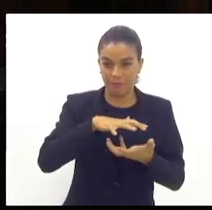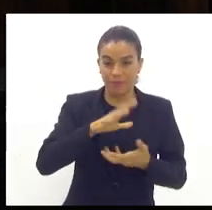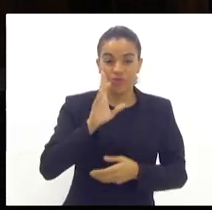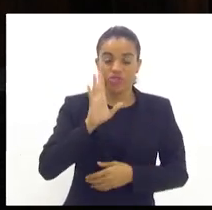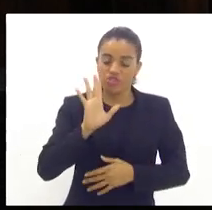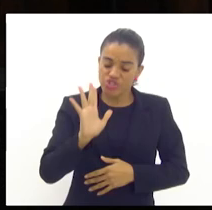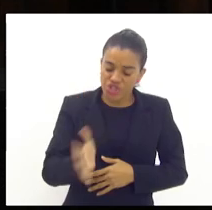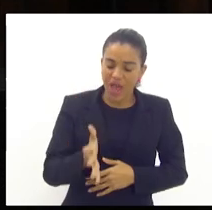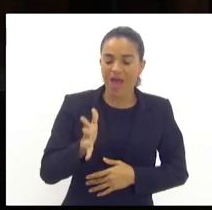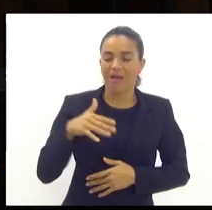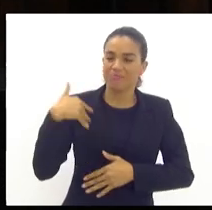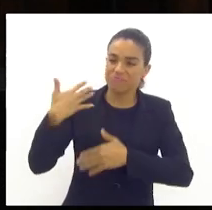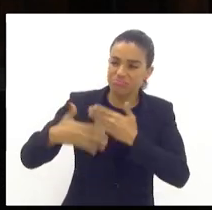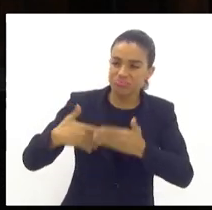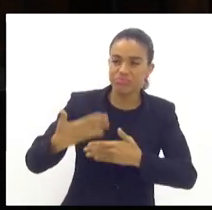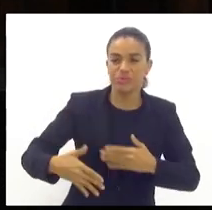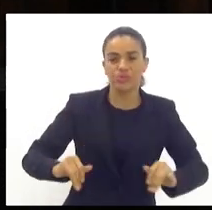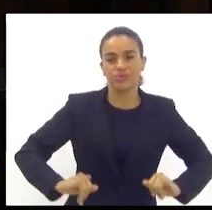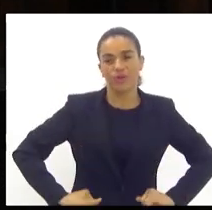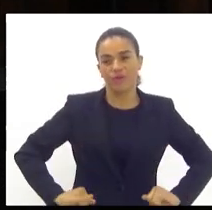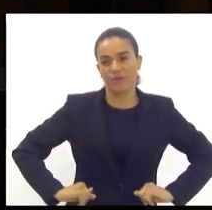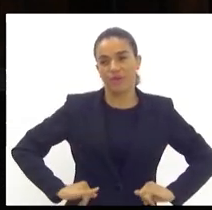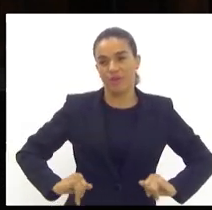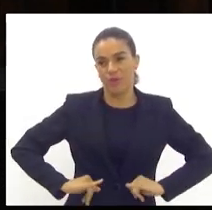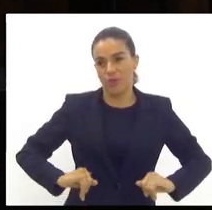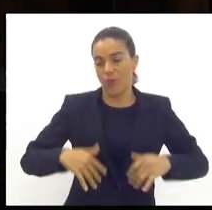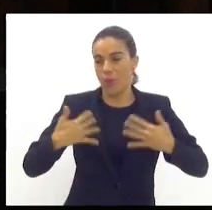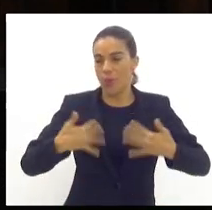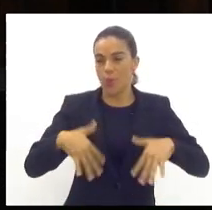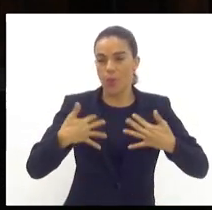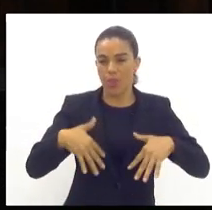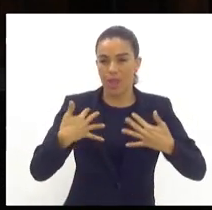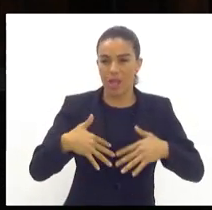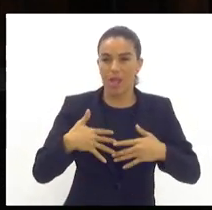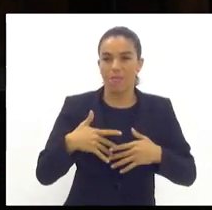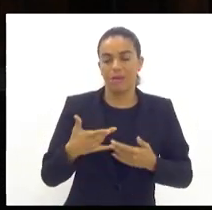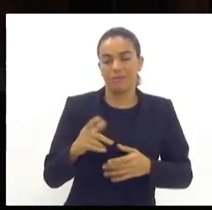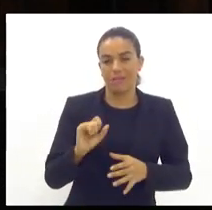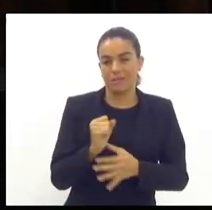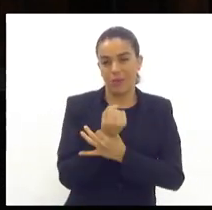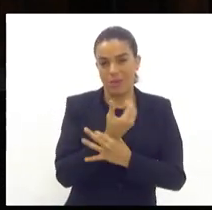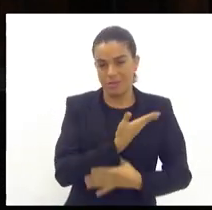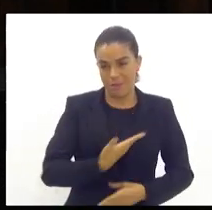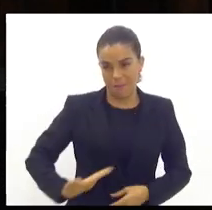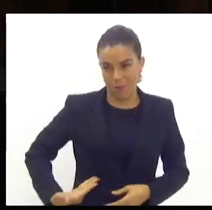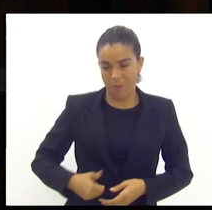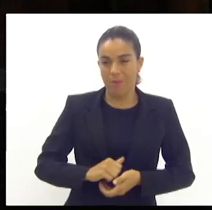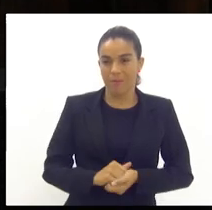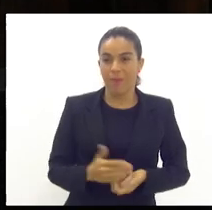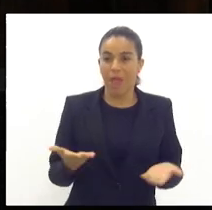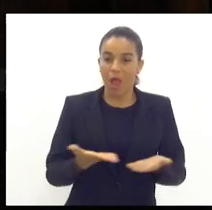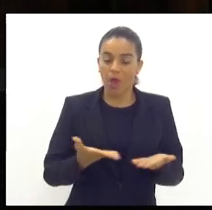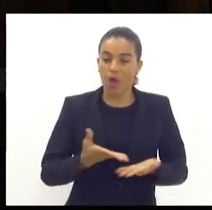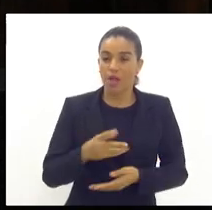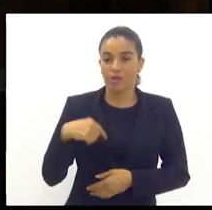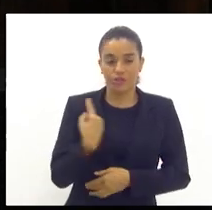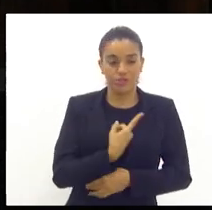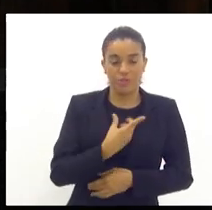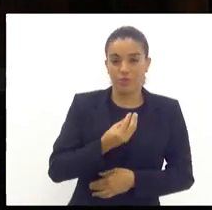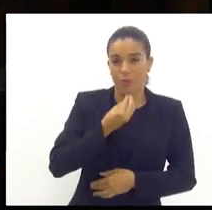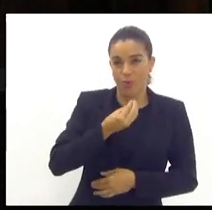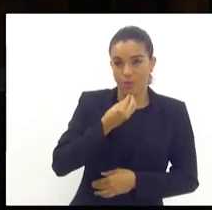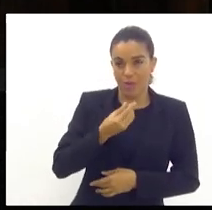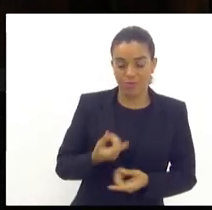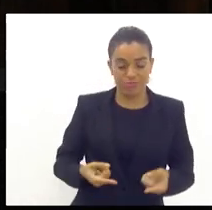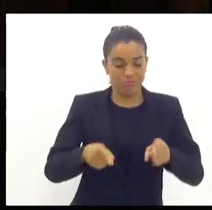sofrendo muito, principalmente com o drama da segurança pública, que temos aí agora a oportunidade de estabelecer